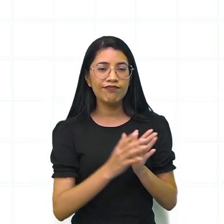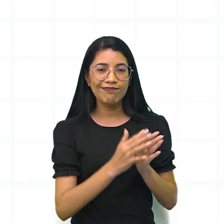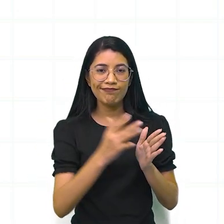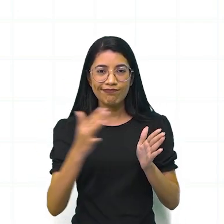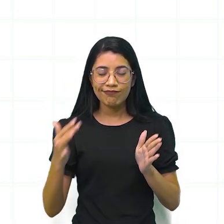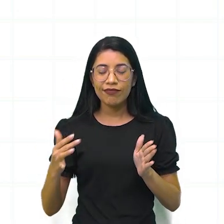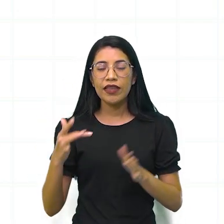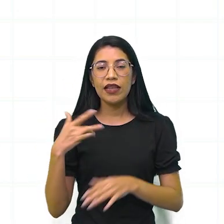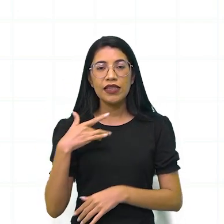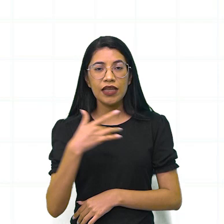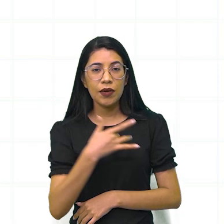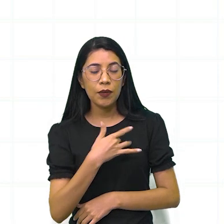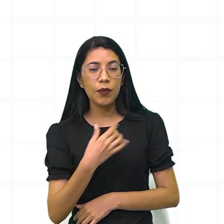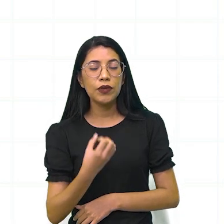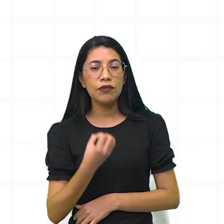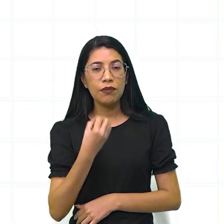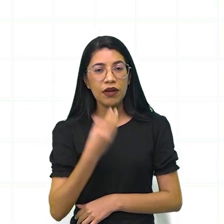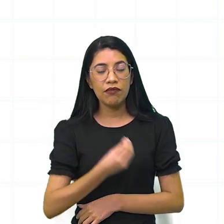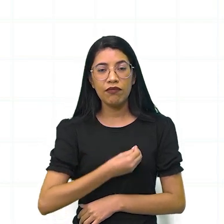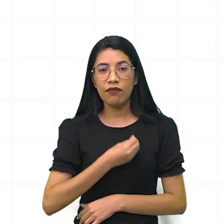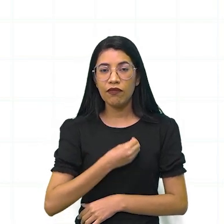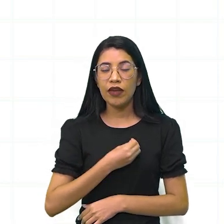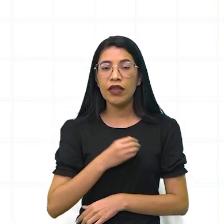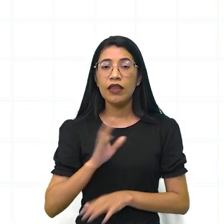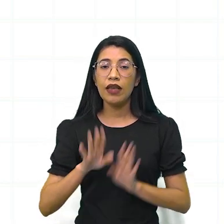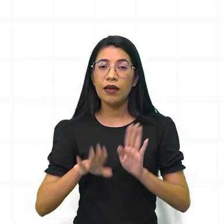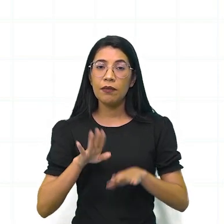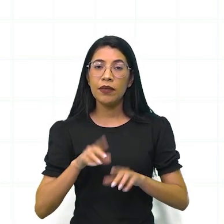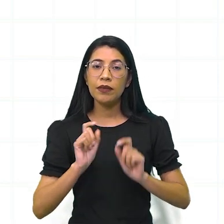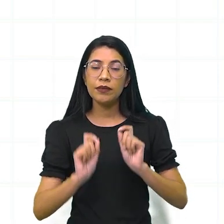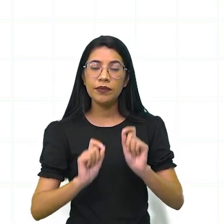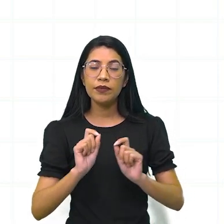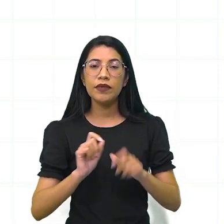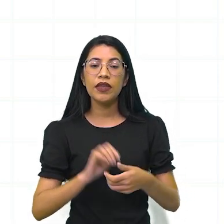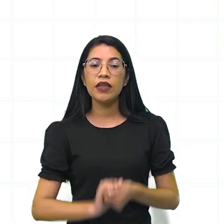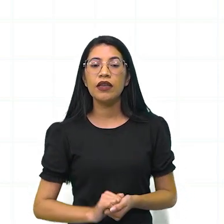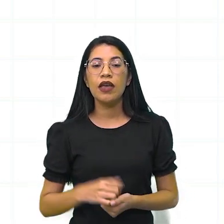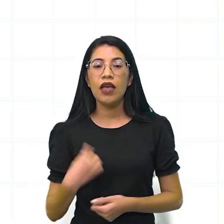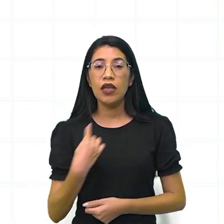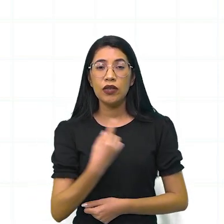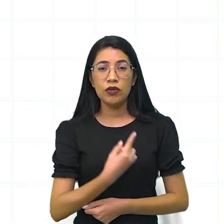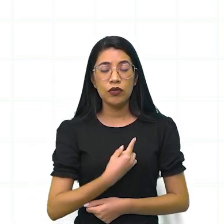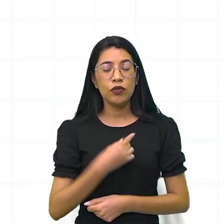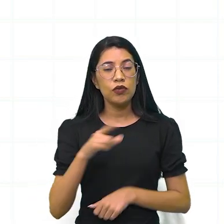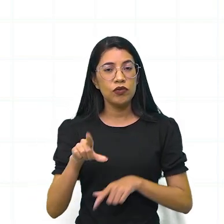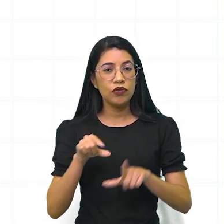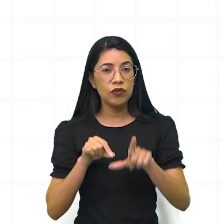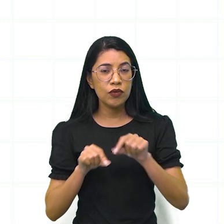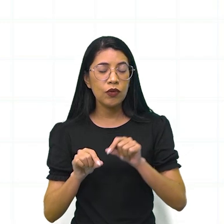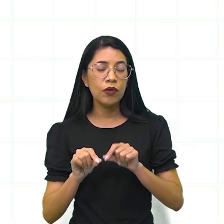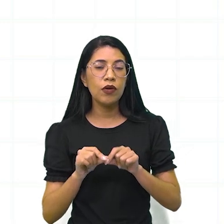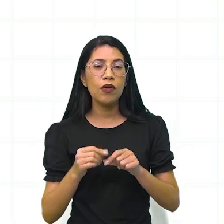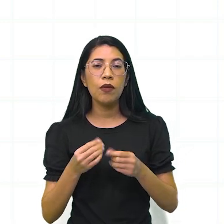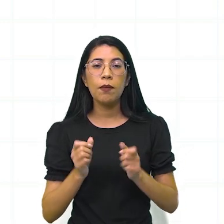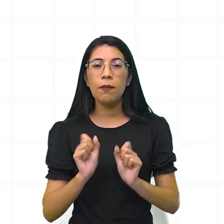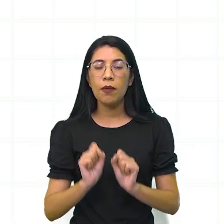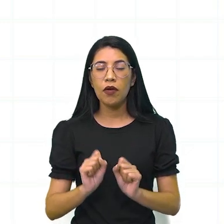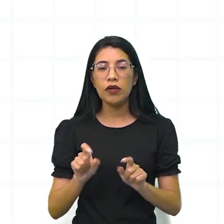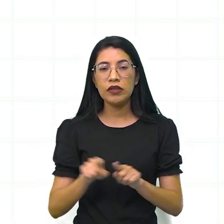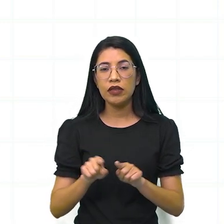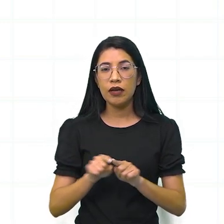e bem-estar sempre irá depender das nossas escolhas, o que pode ter um